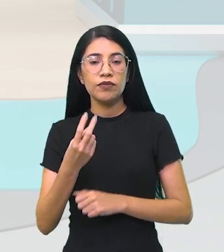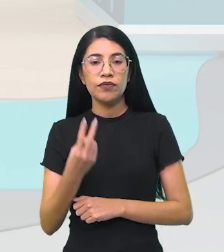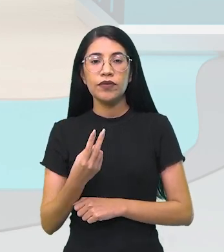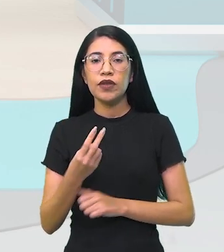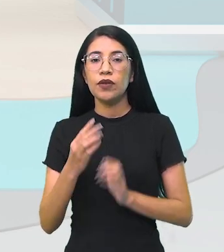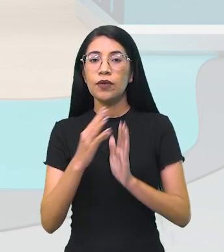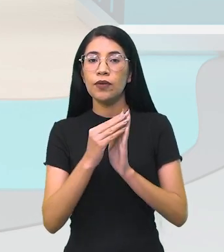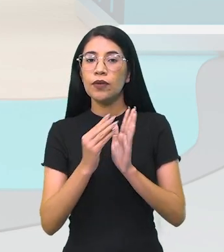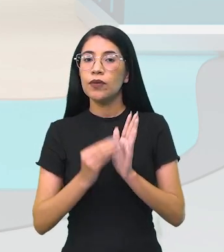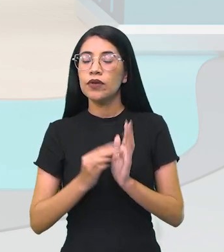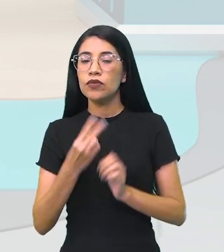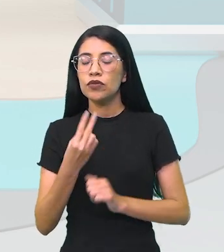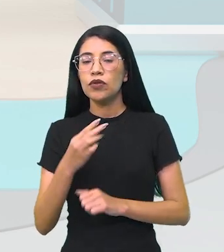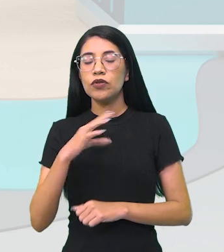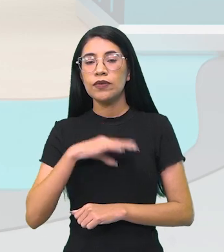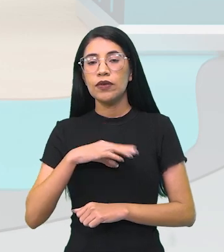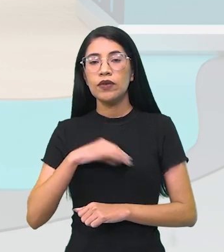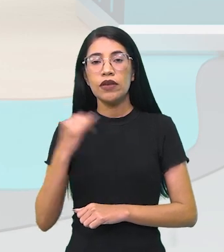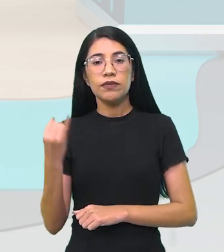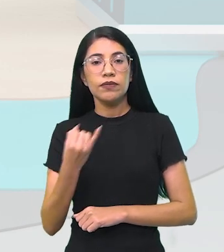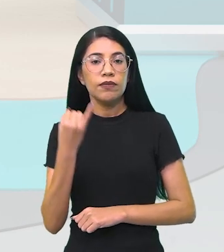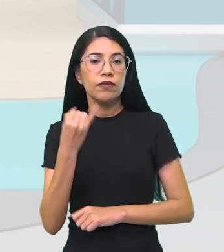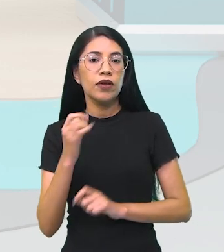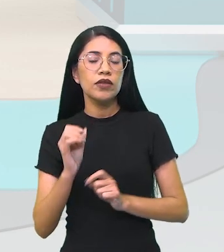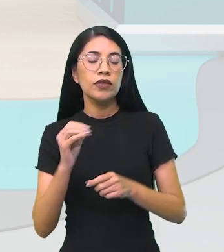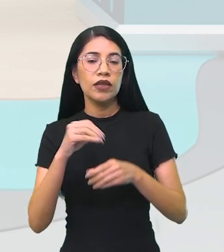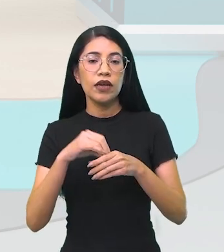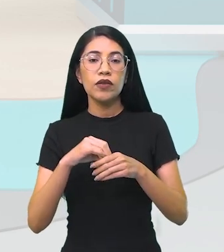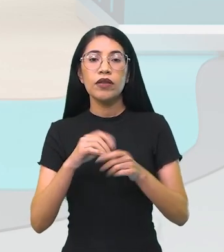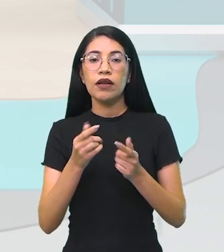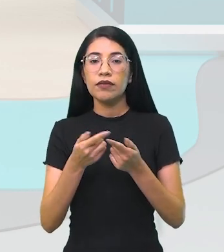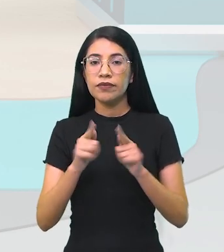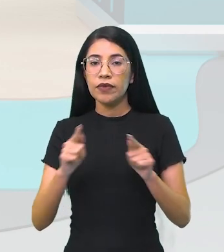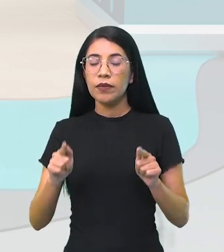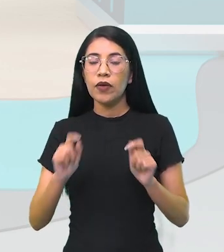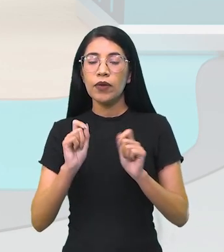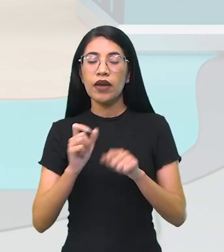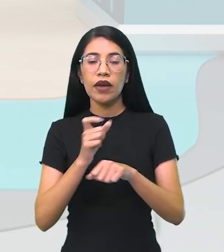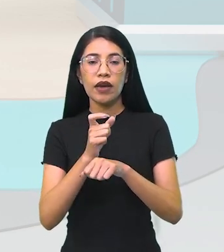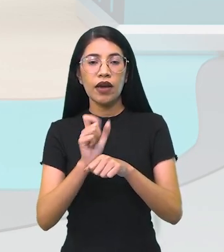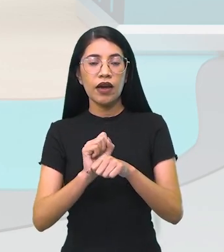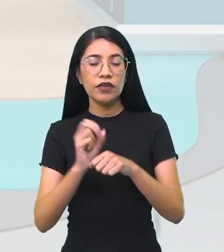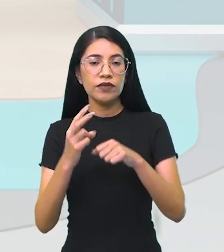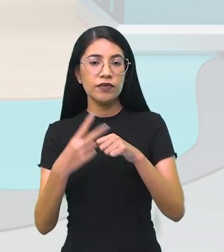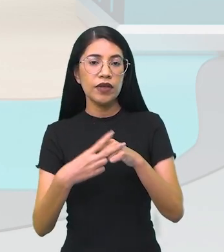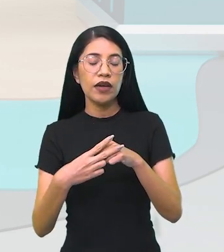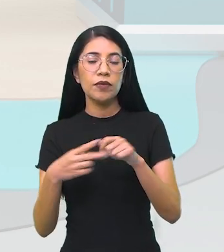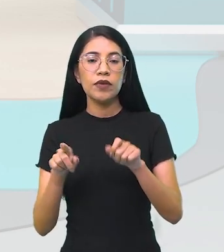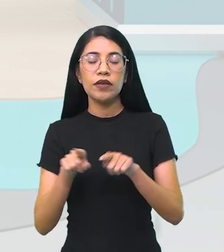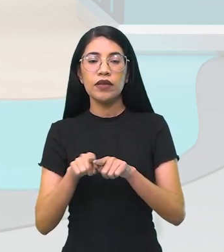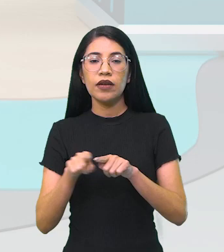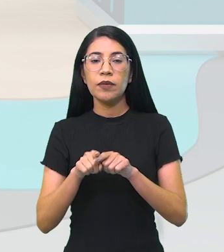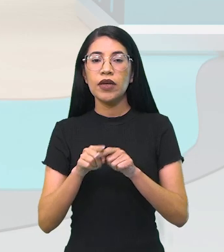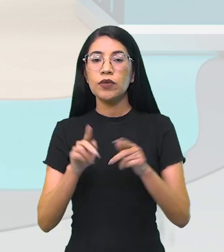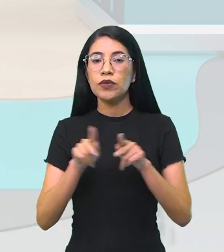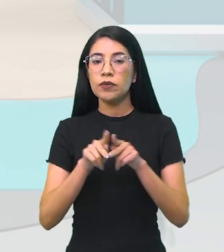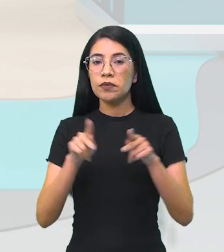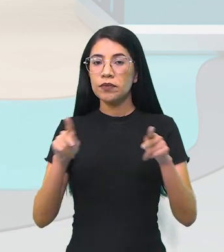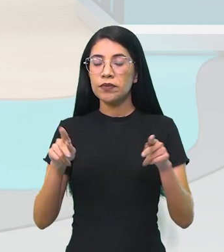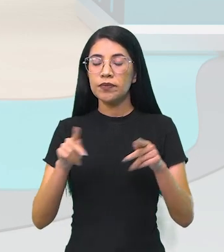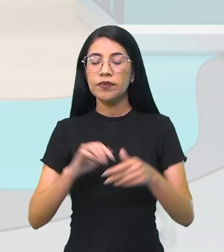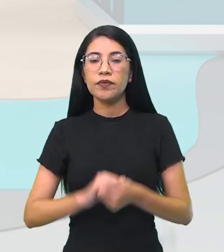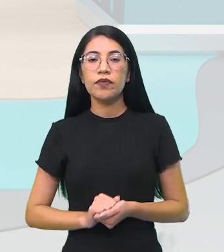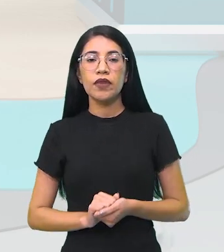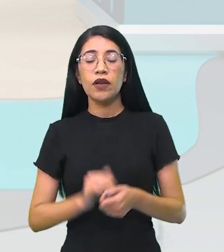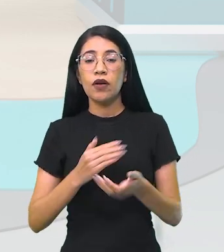revisar dois conteúdos de língua portuguesa muito importantes aí dentro da gramática, que são os advérbios, e os períodos. Nós vamos